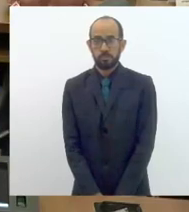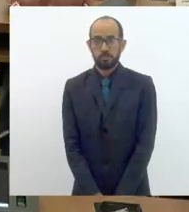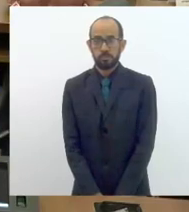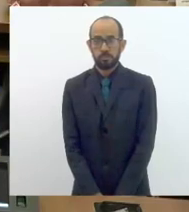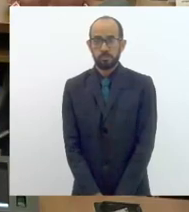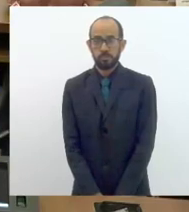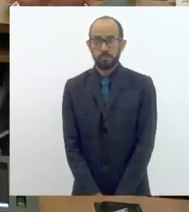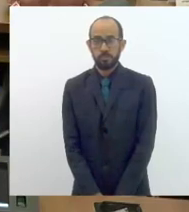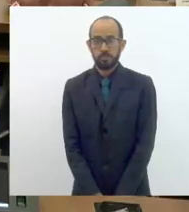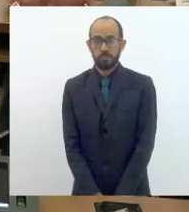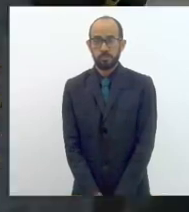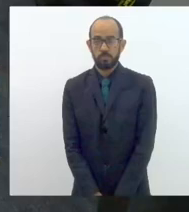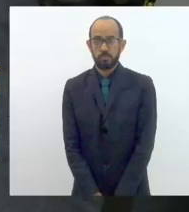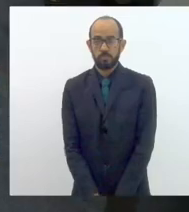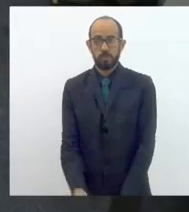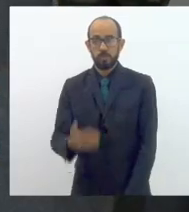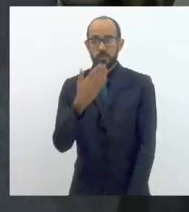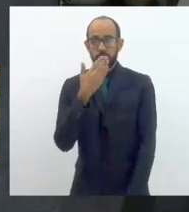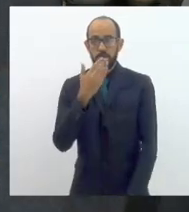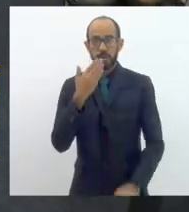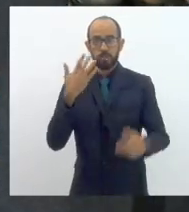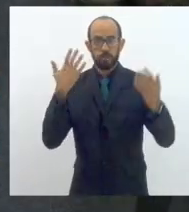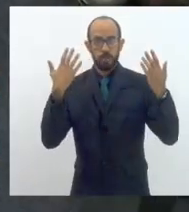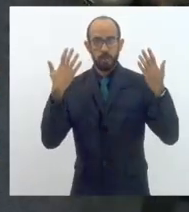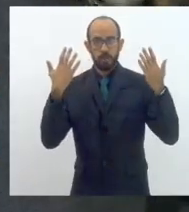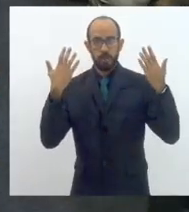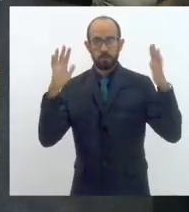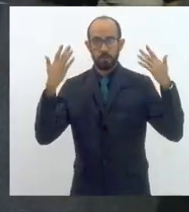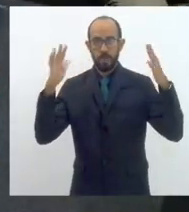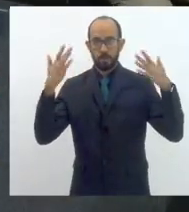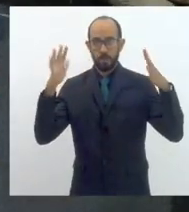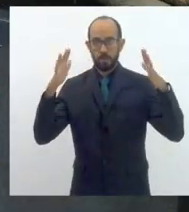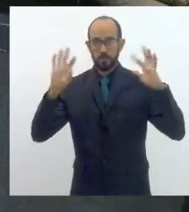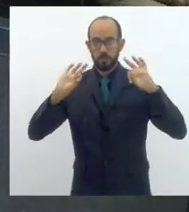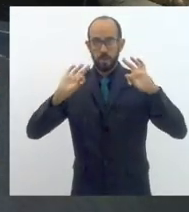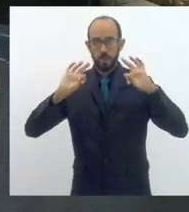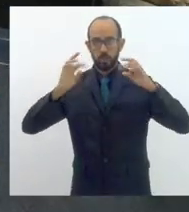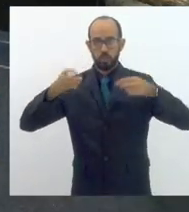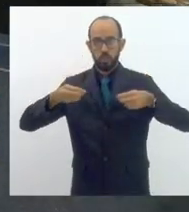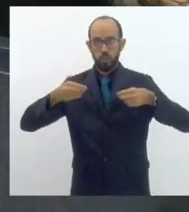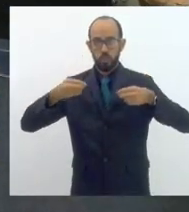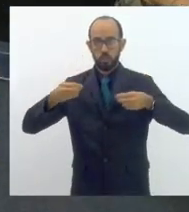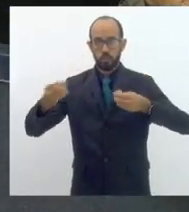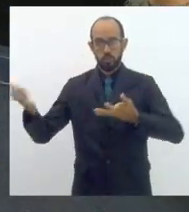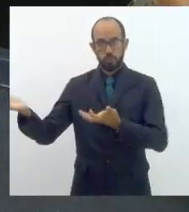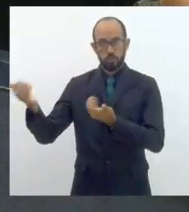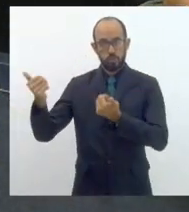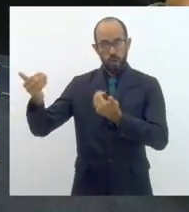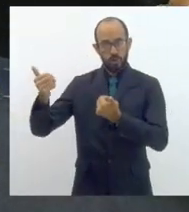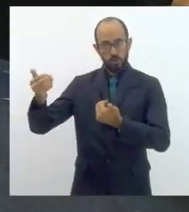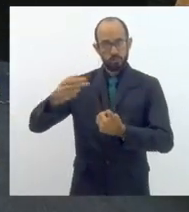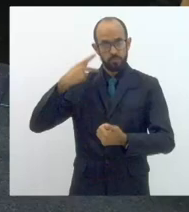Peço uma salva de palmas para todos os membros do